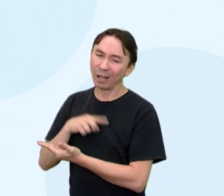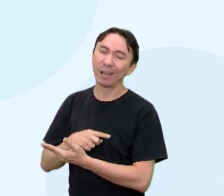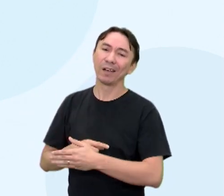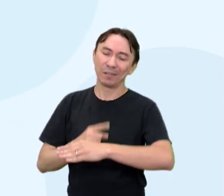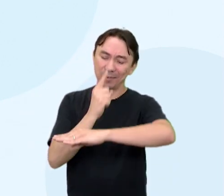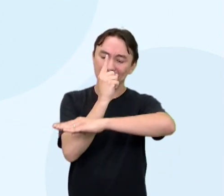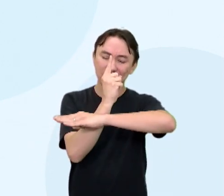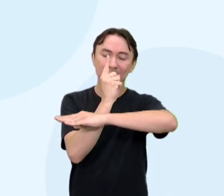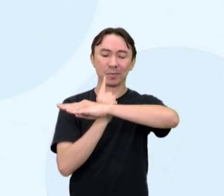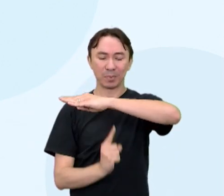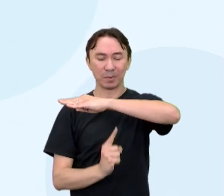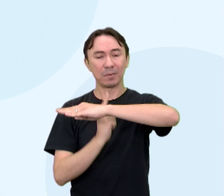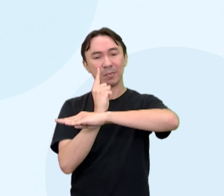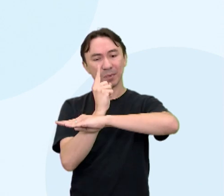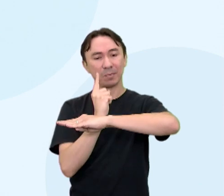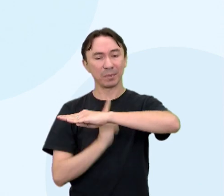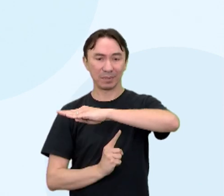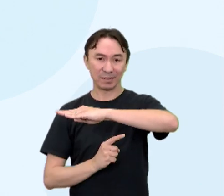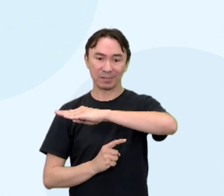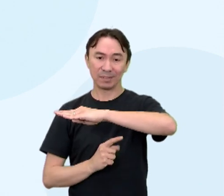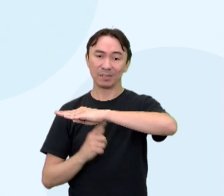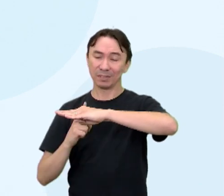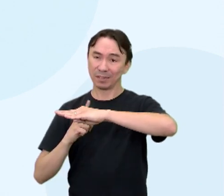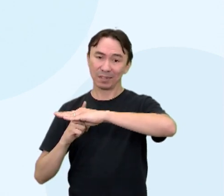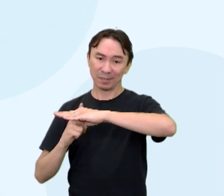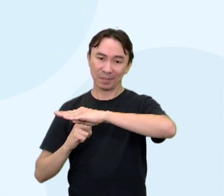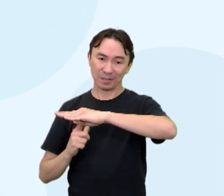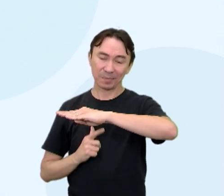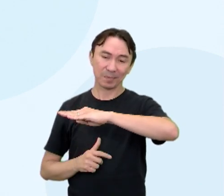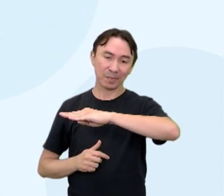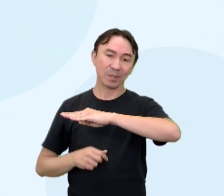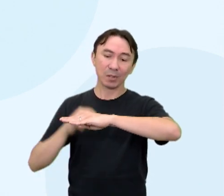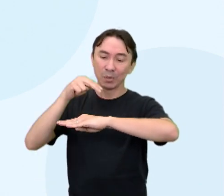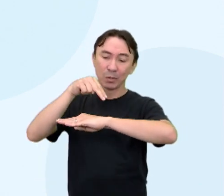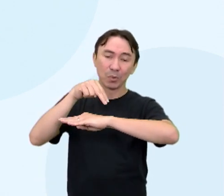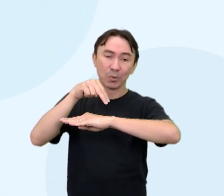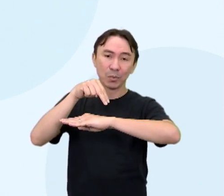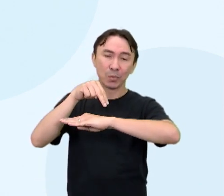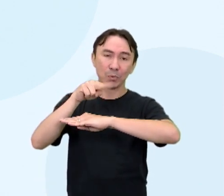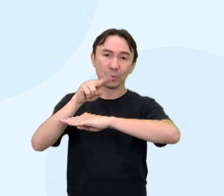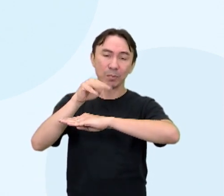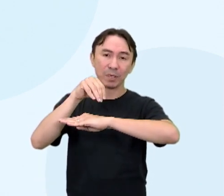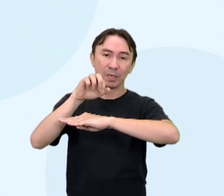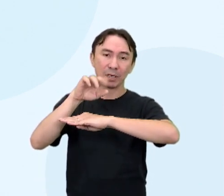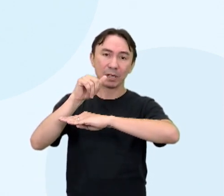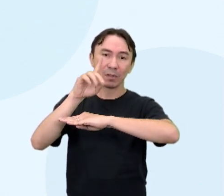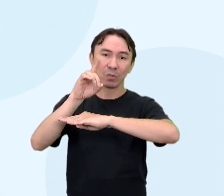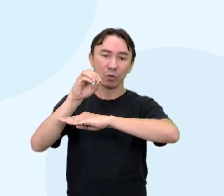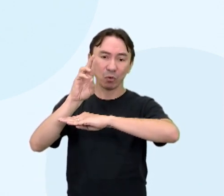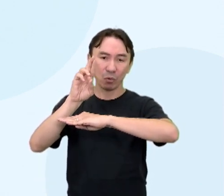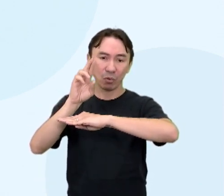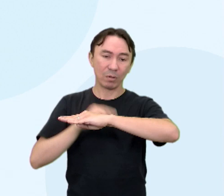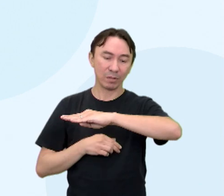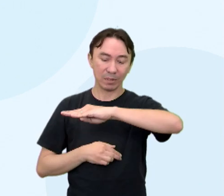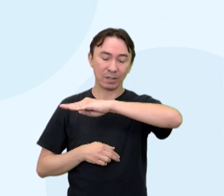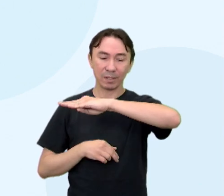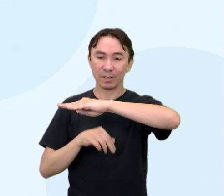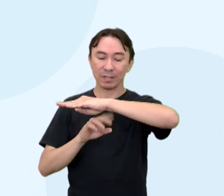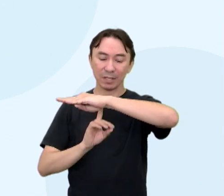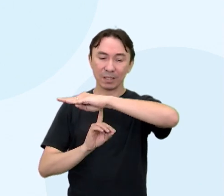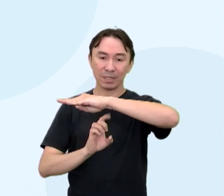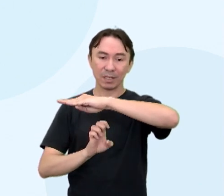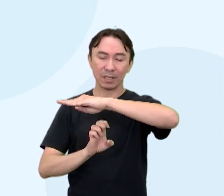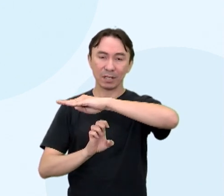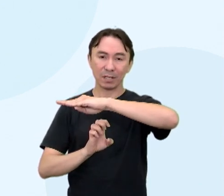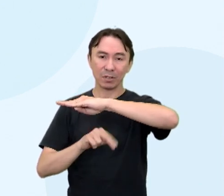um numerador, aqui chamado de A, e terá um denominador chamado de B. No caso das porcentagens, esse denominador sempre